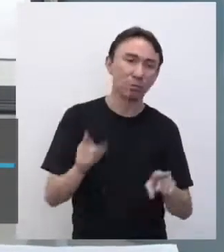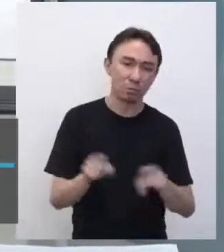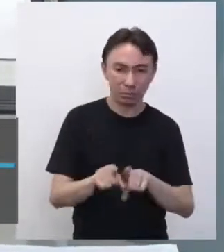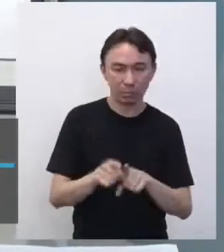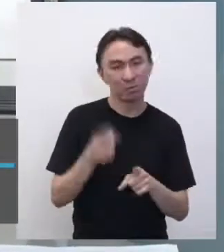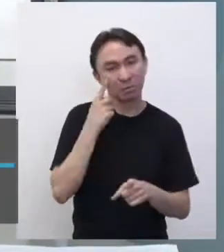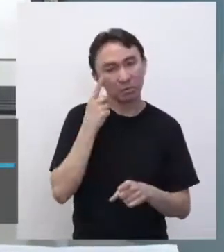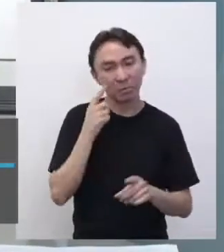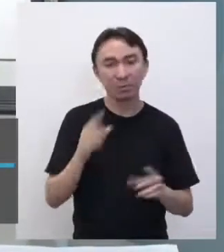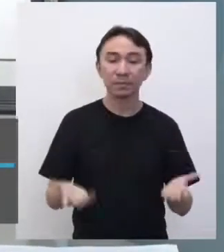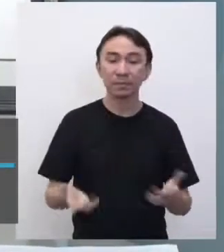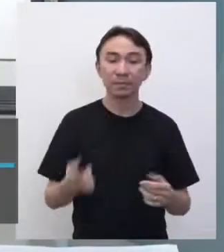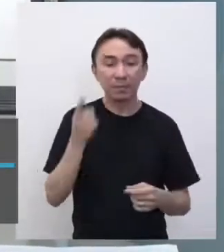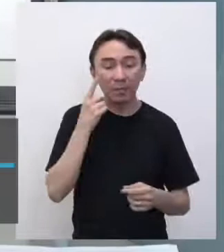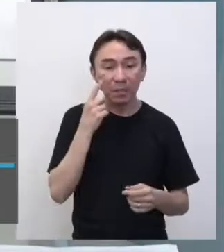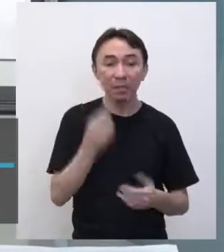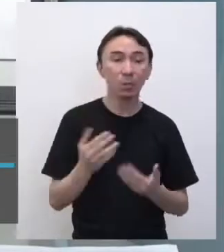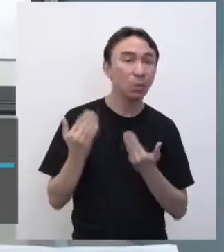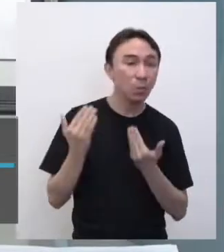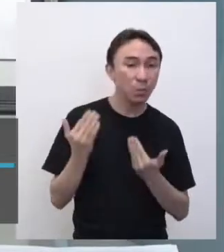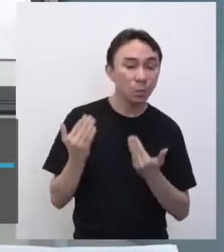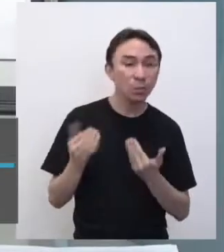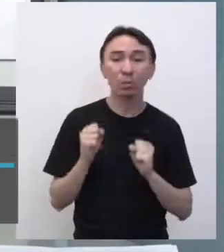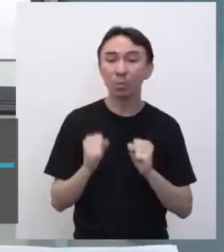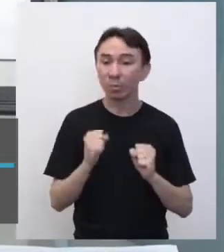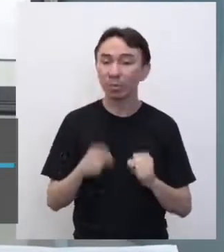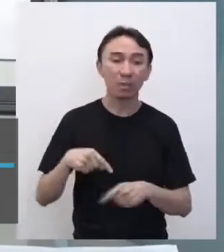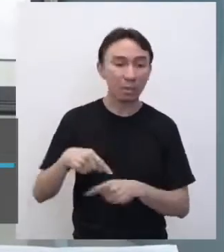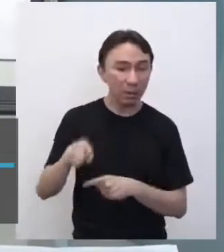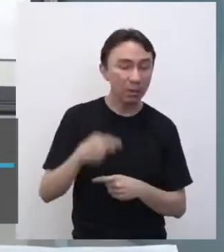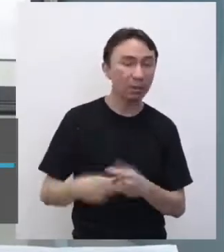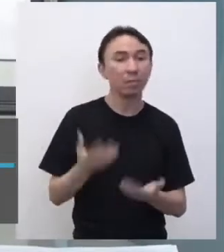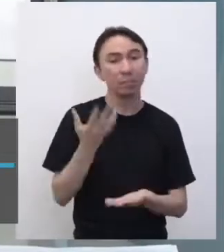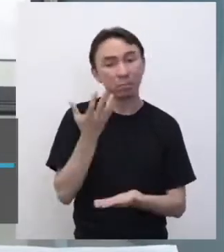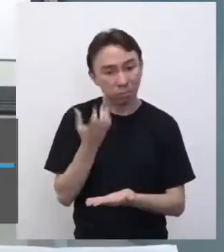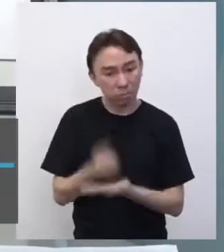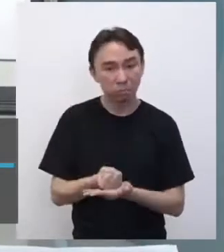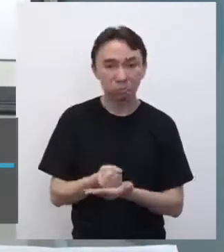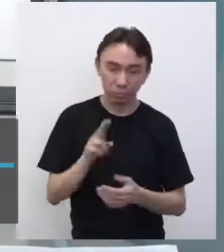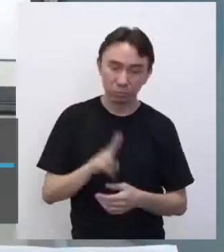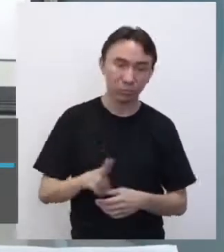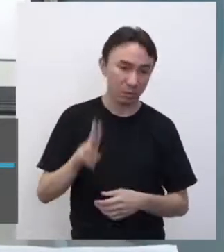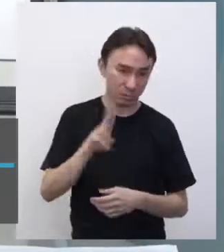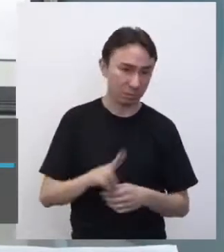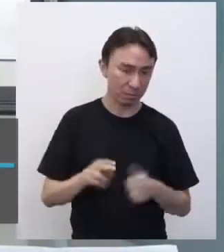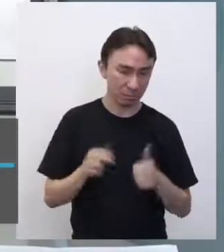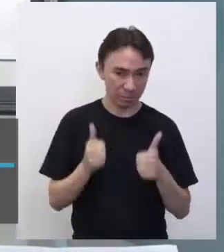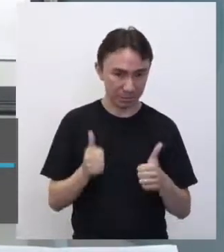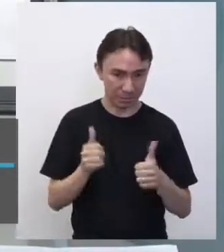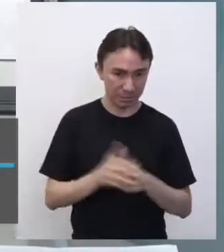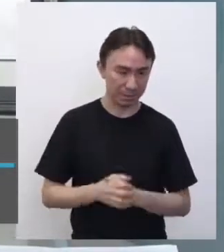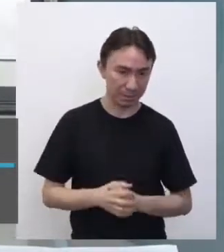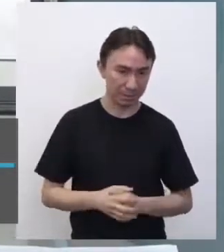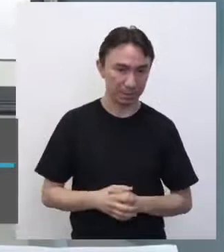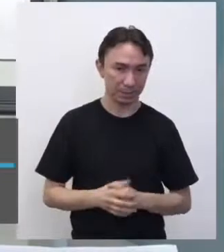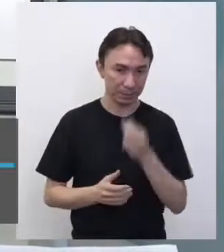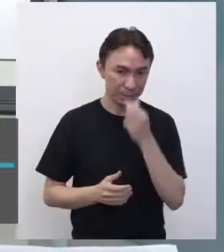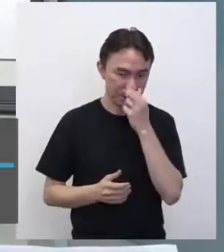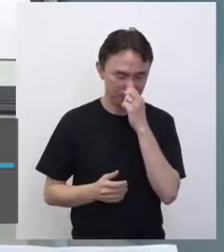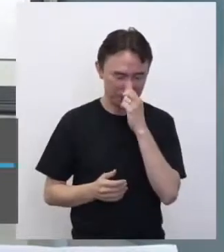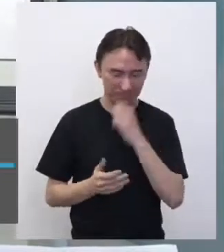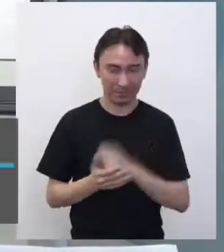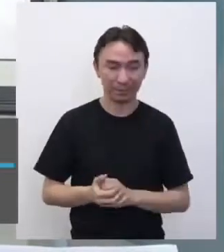tiver alguma dúvida, vai lá, consulta, baixa e usa o máximo que você puder. Tudo bem? Então, já que eu falei